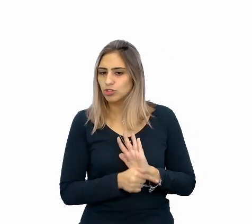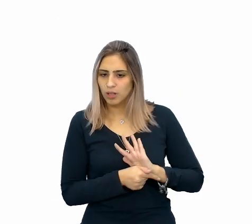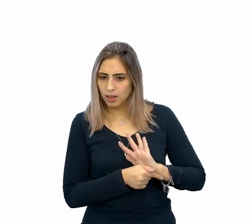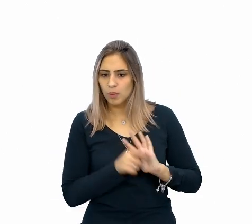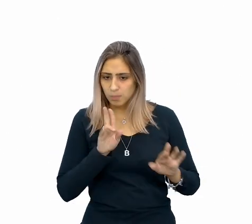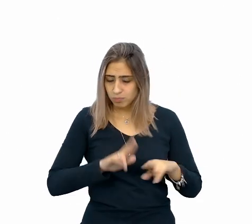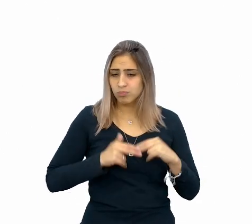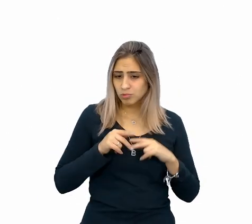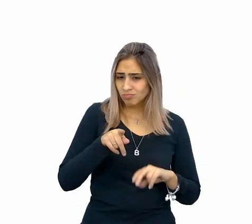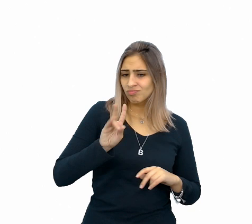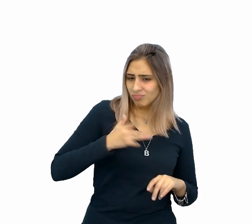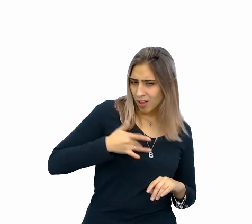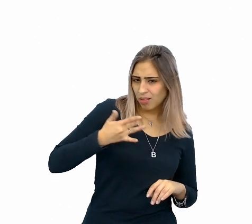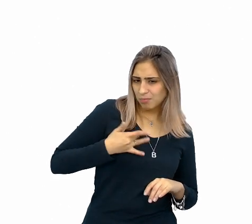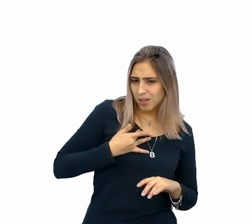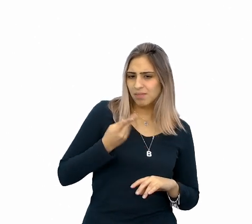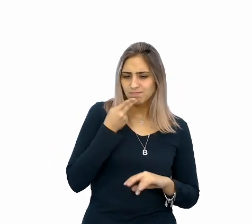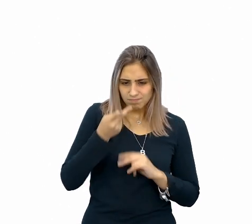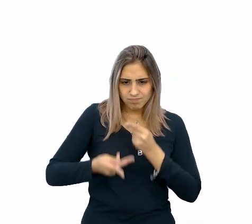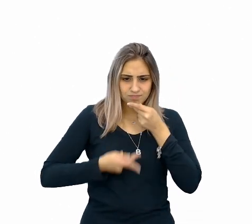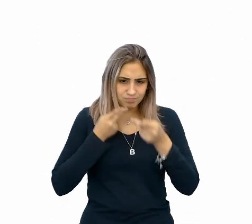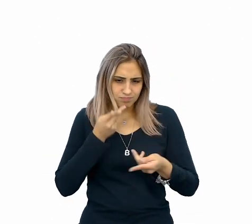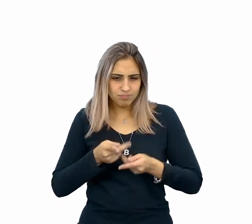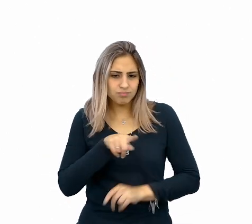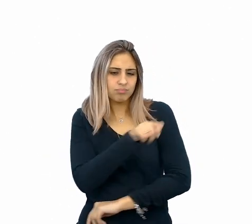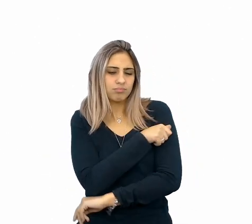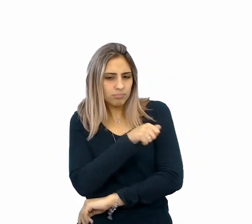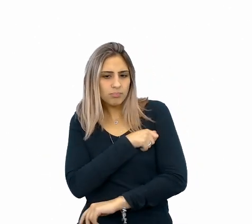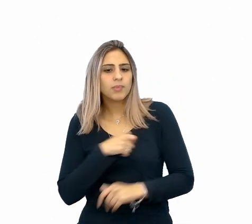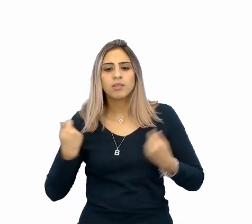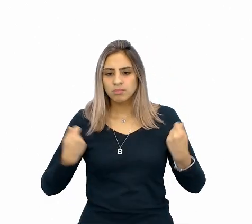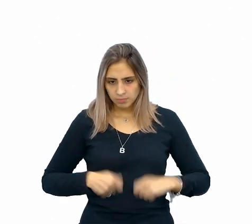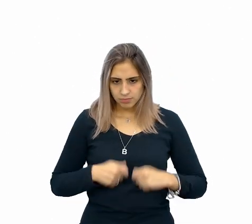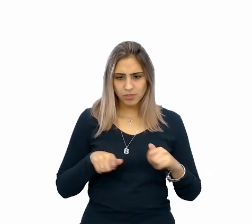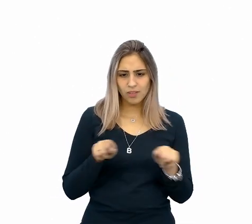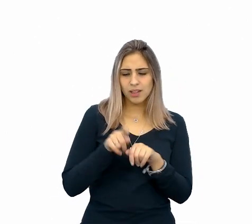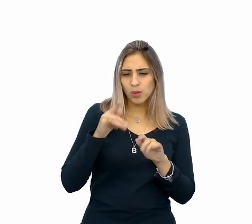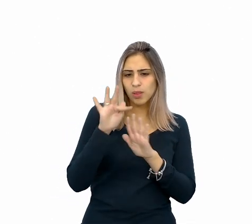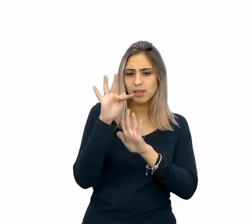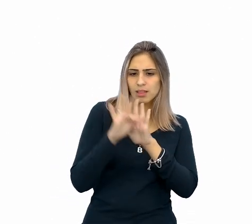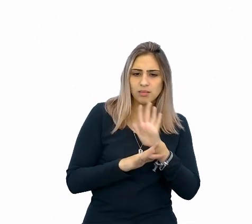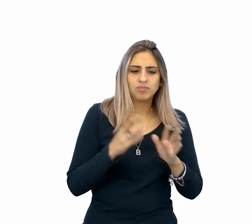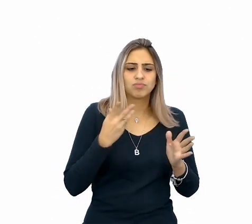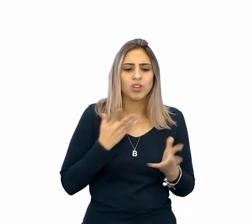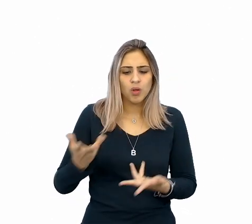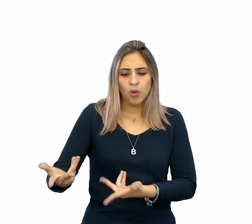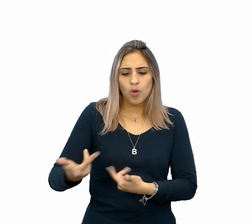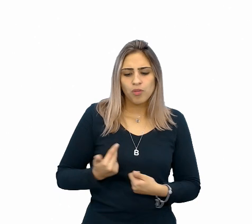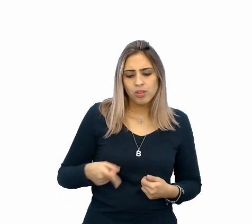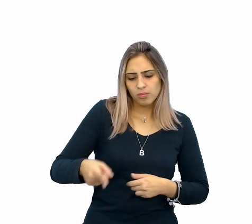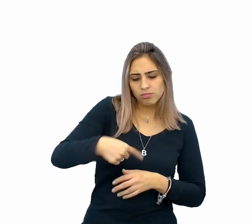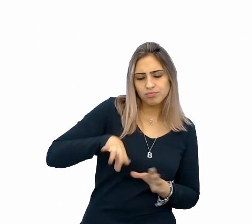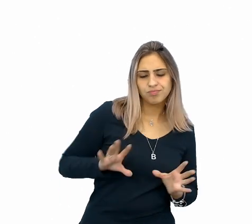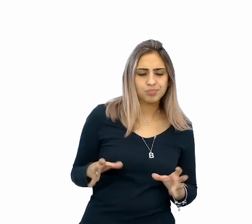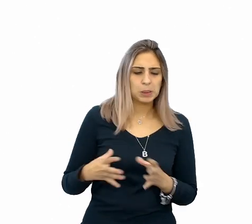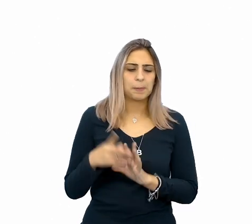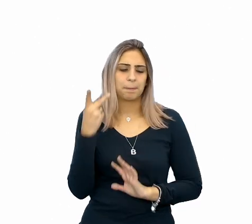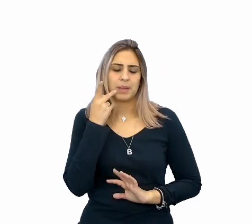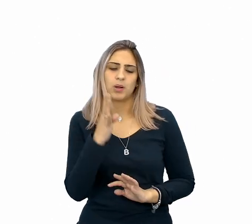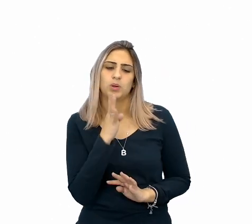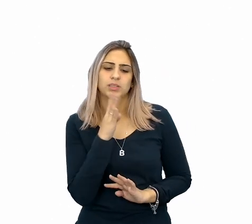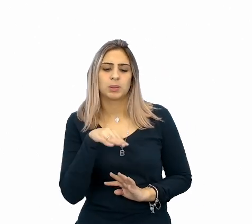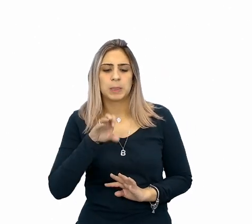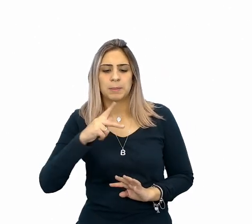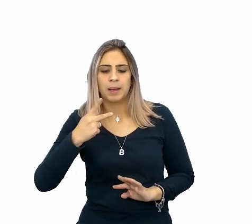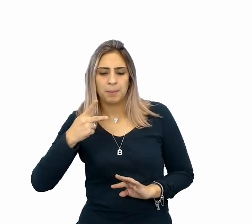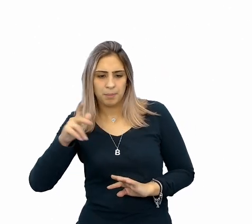por isso, vale a pena destacar que os estudantes devem fazer um texto que convide a comunidade para conhecer o